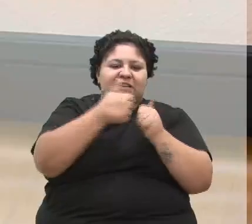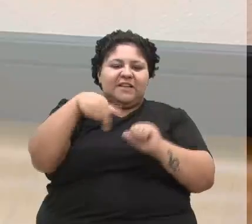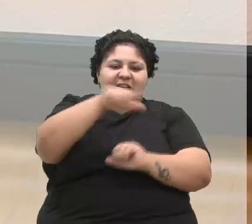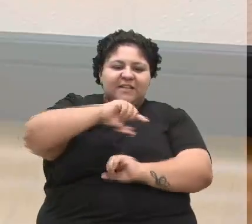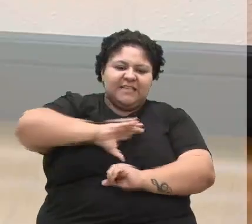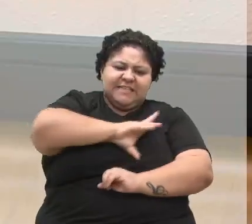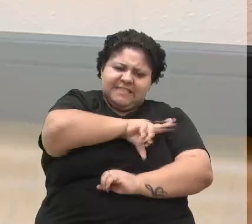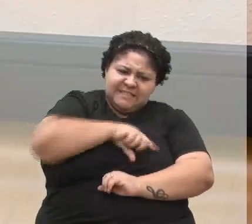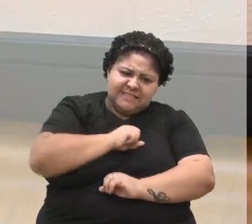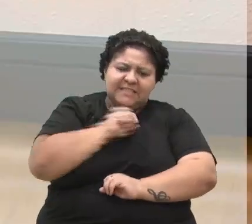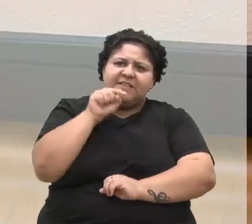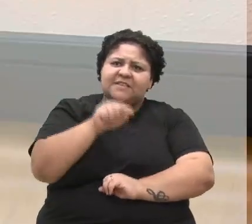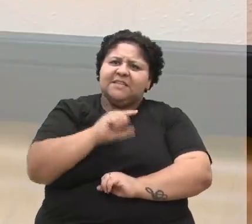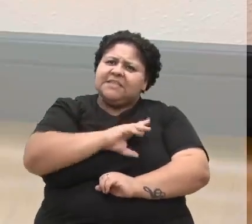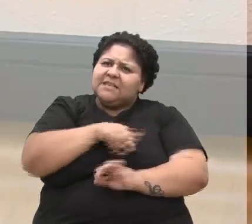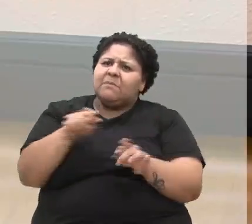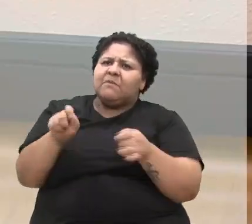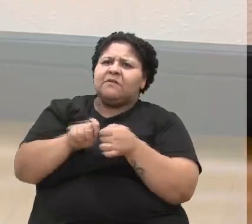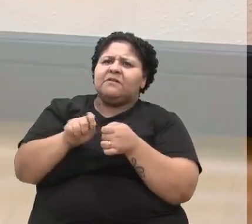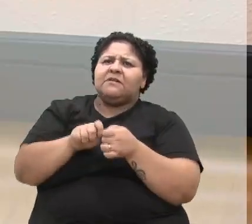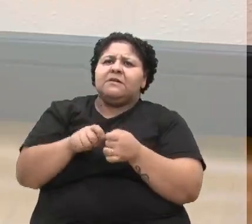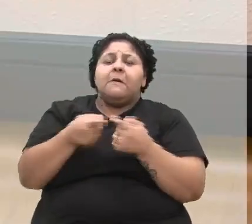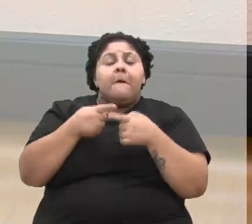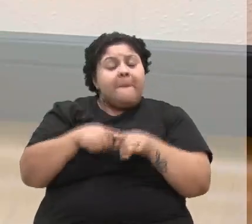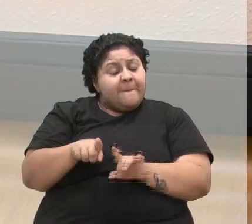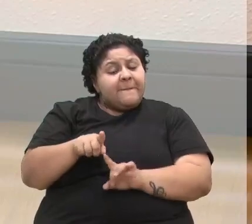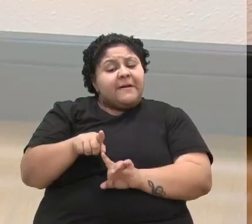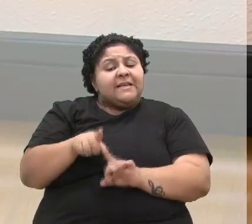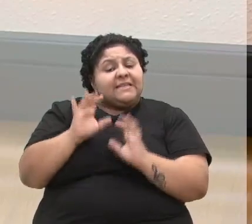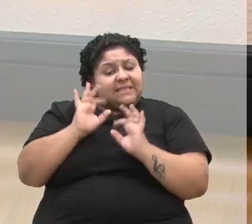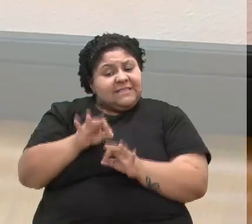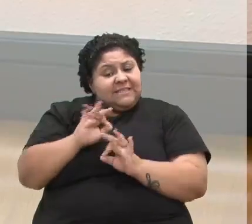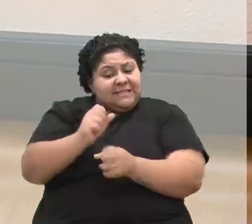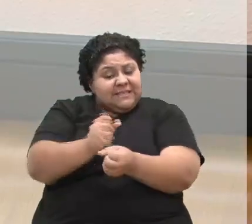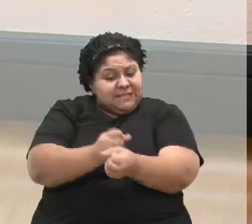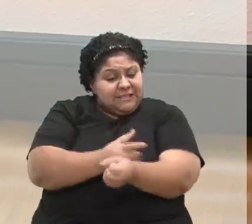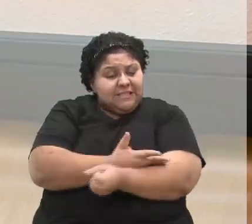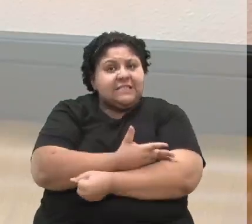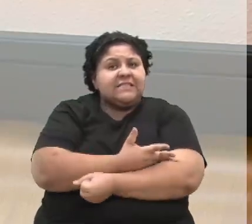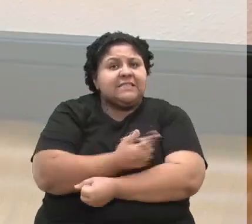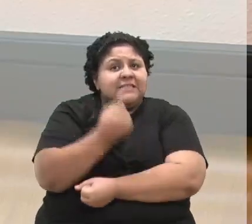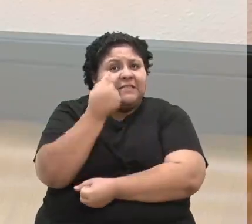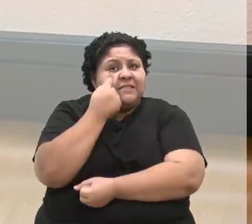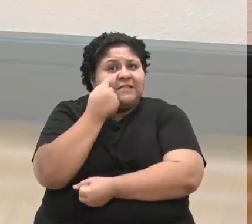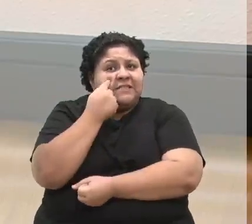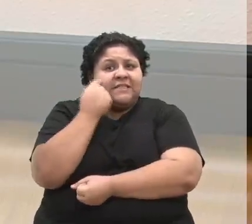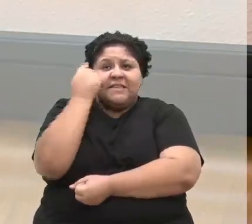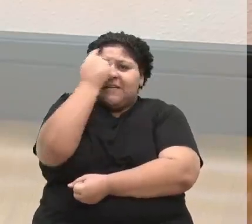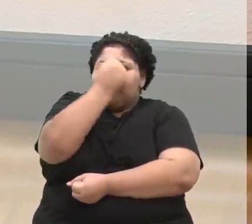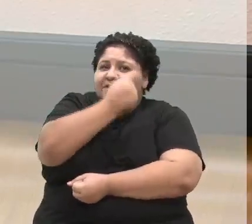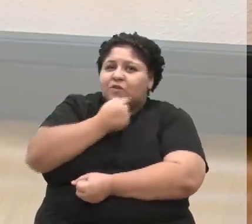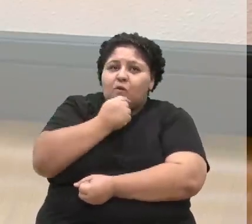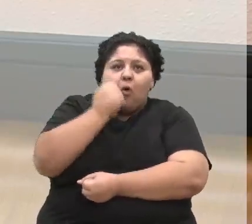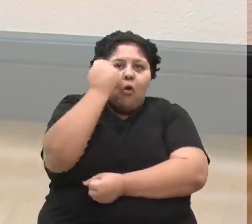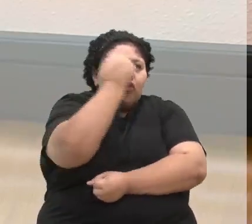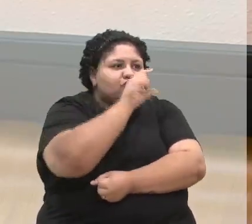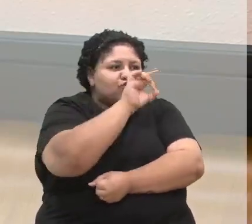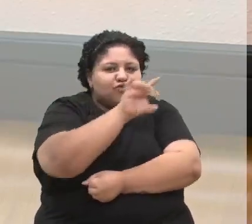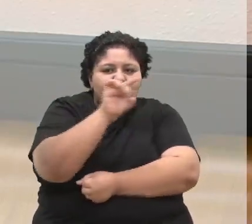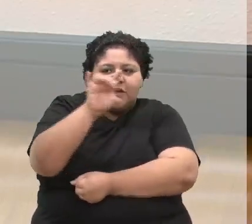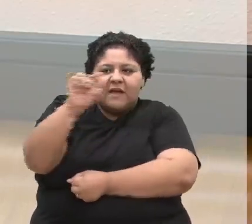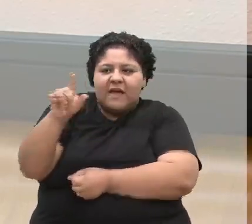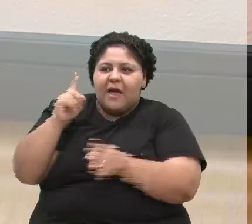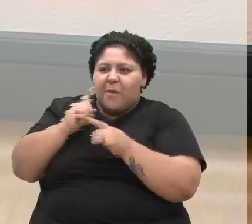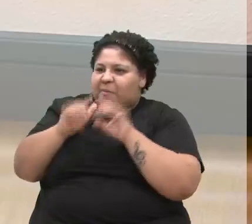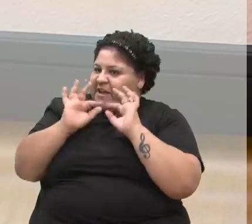é o que vocês amam fazer, mas eu tenho certeza absoluta que essa emoção eu vi aqui no rosto dos seus familiares. Porque se a família